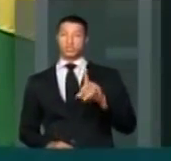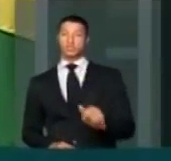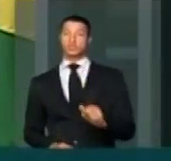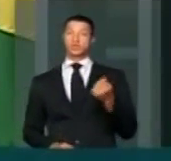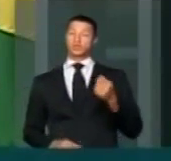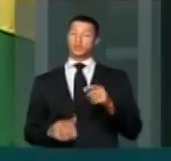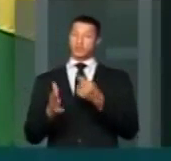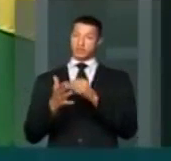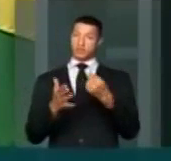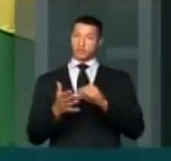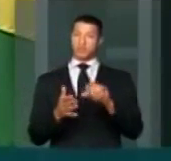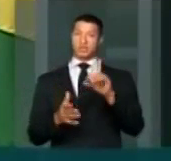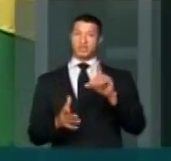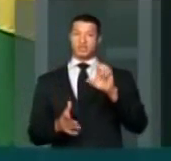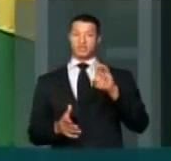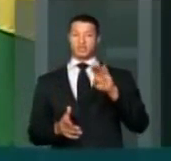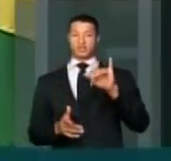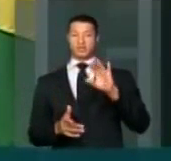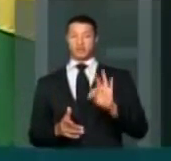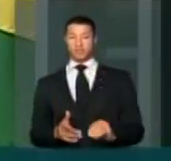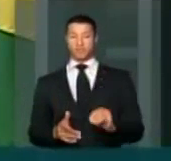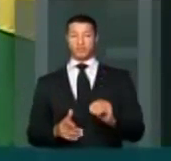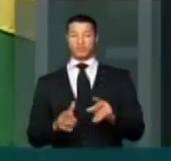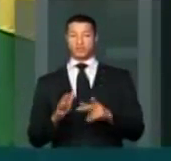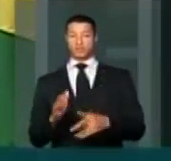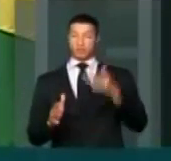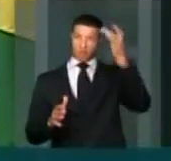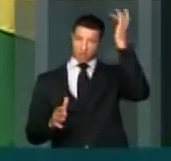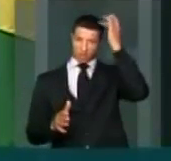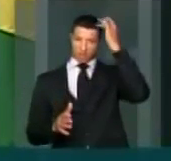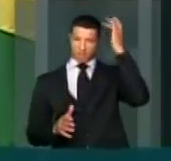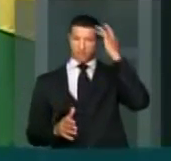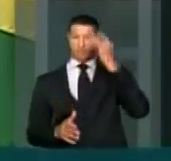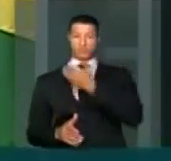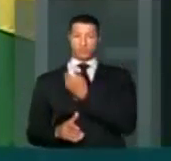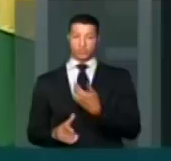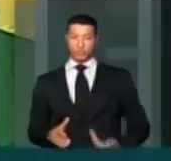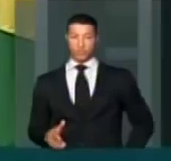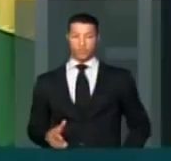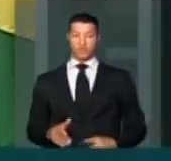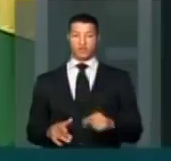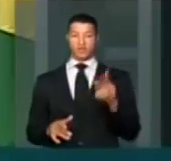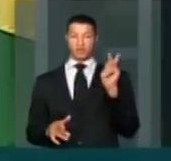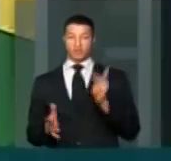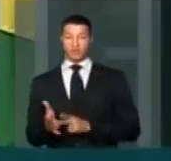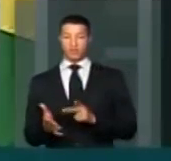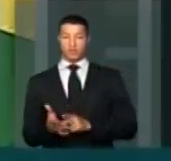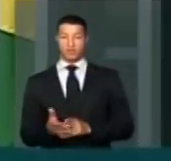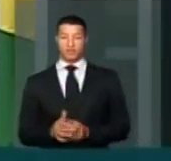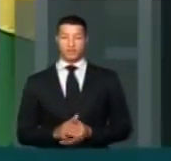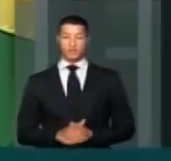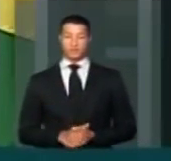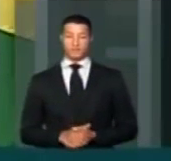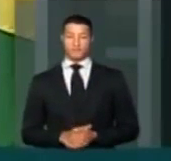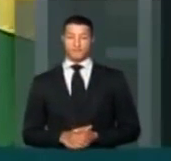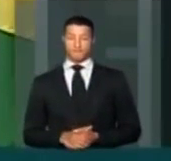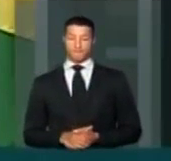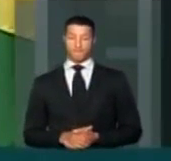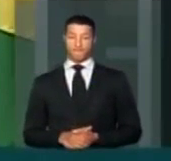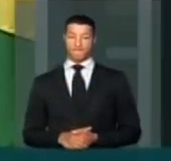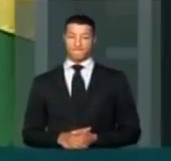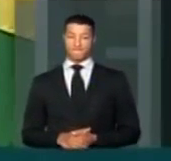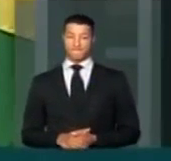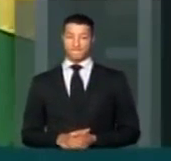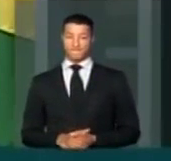uma caderneta de débitos lançados à conta da absurda inércia do governo, que obviamente engloba executivo, legislativo e